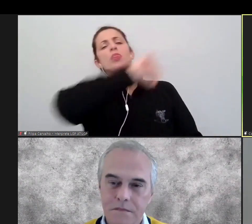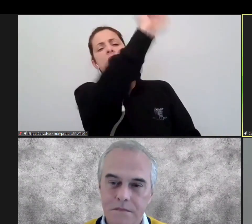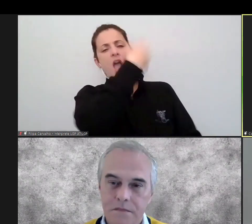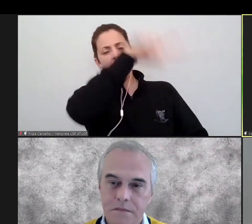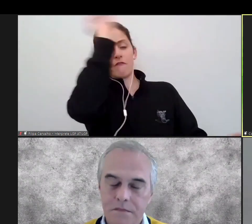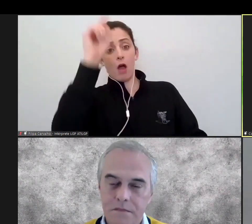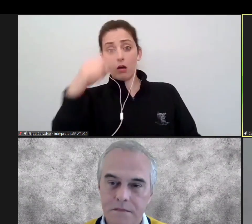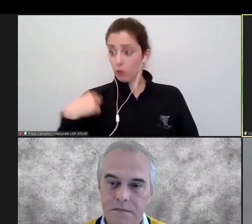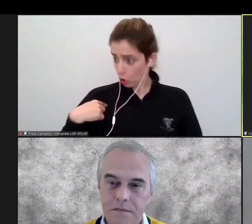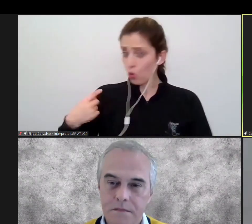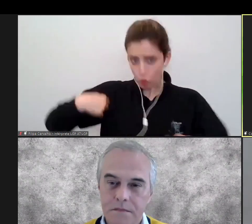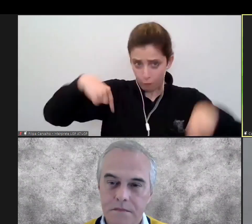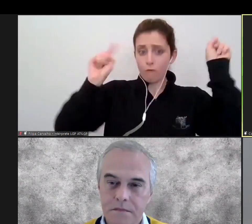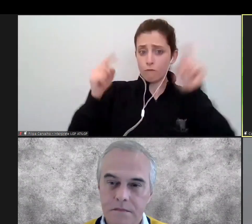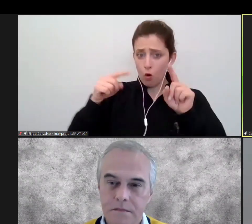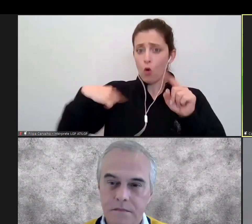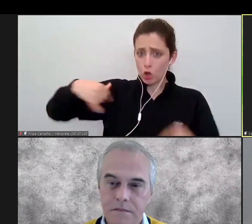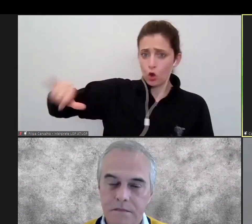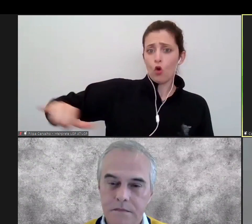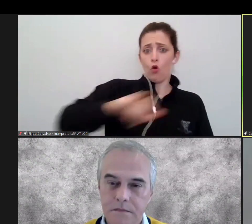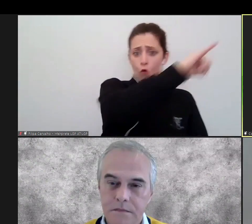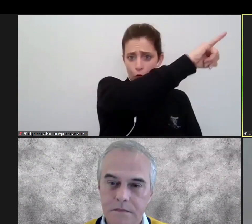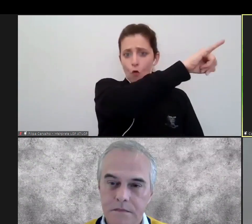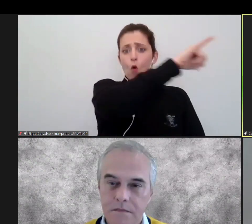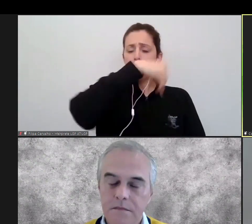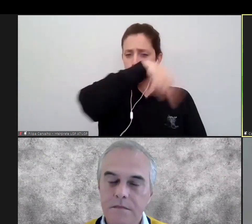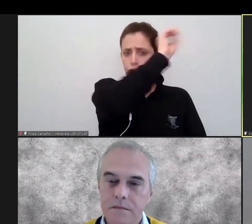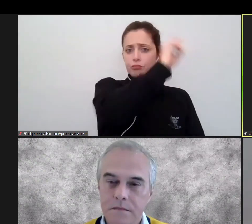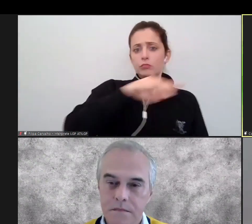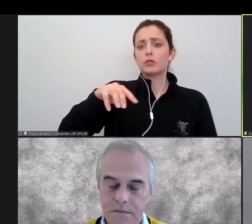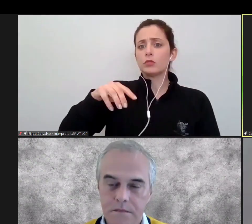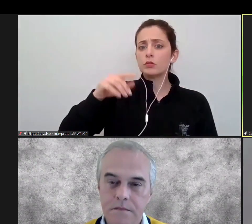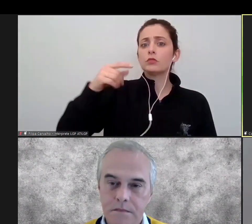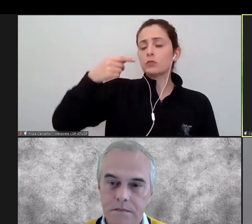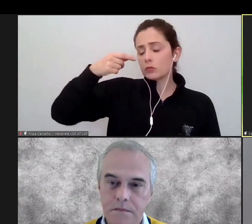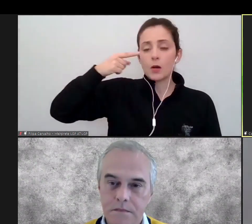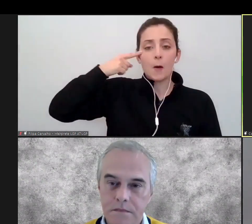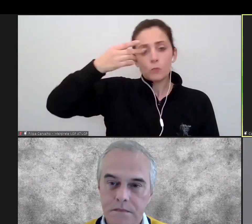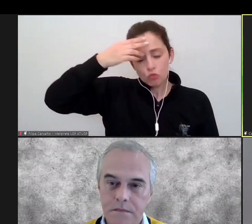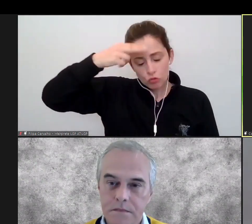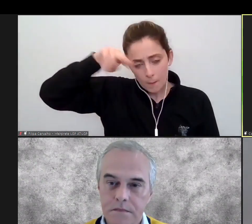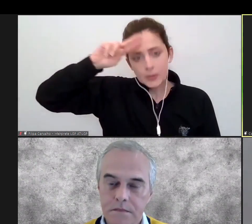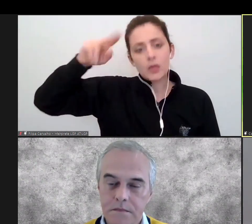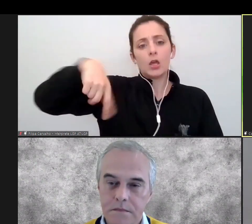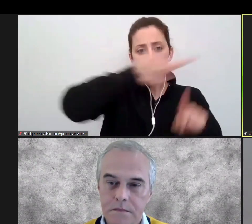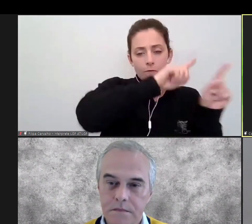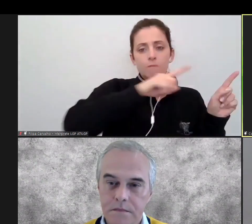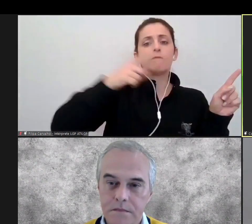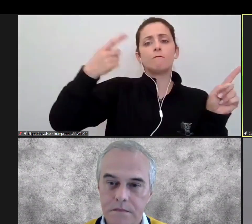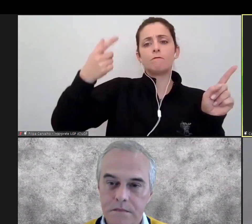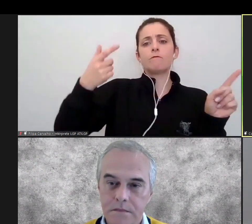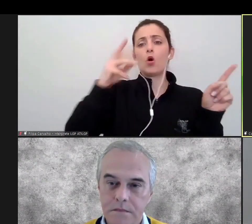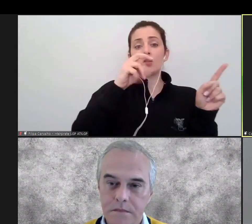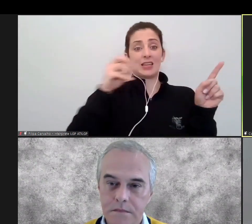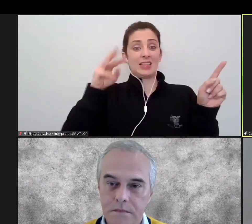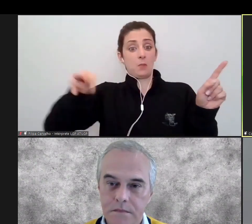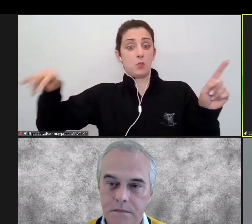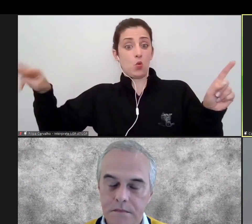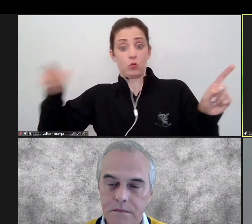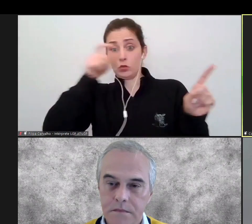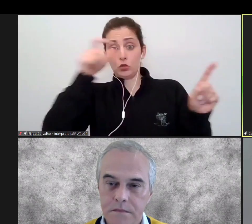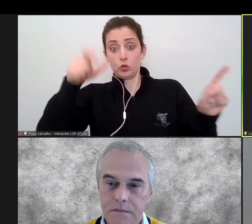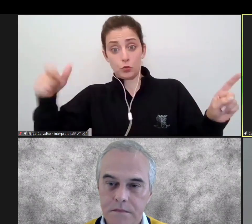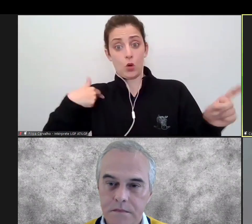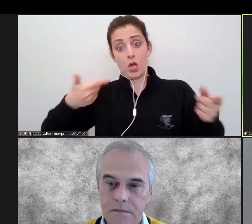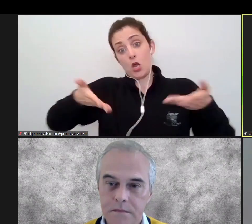eu apanho já o próximo voo e regresso a Maputo, não é? A Moçambique, a qualquer destino de Moçambique, que tem 30 milhões de habitantes, foi onde eu nasci, cresci até aos